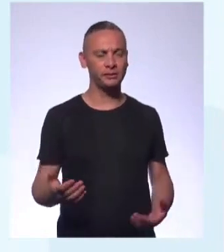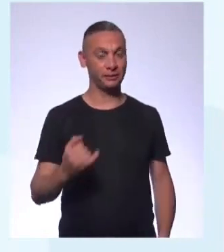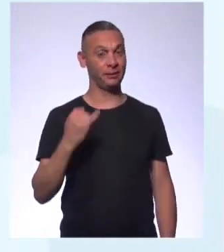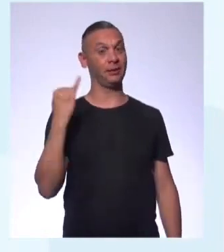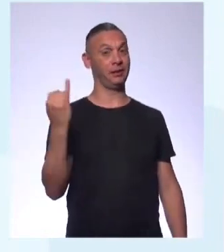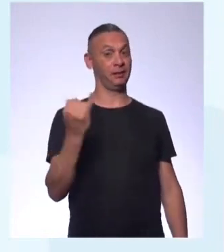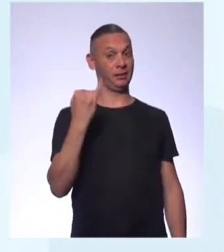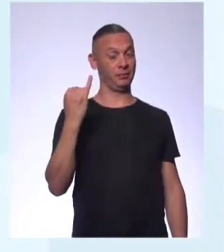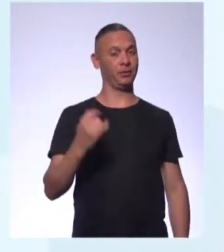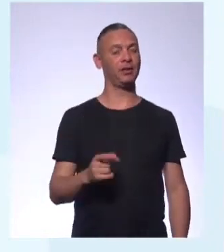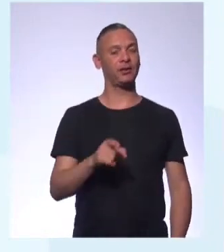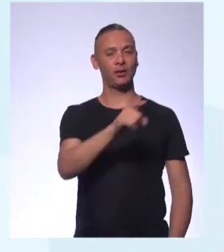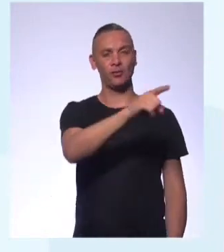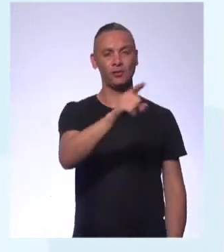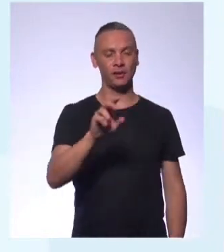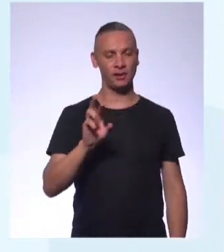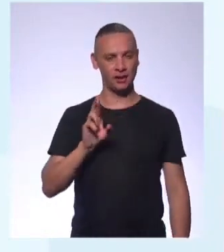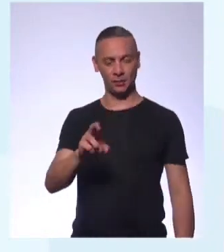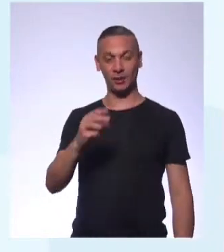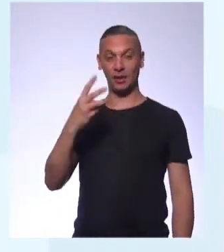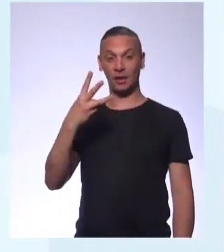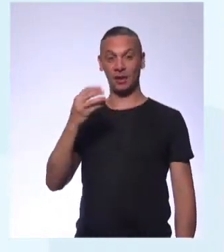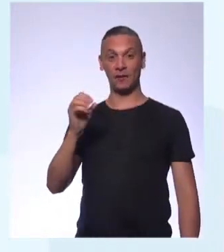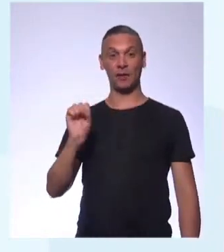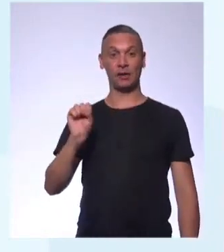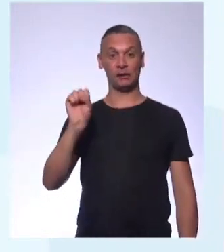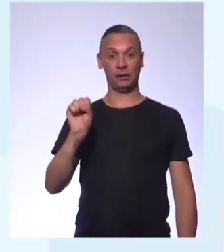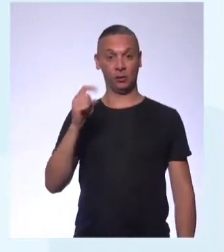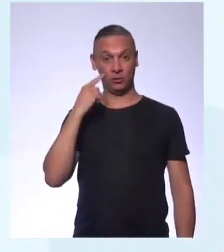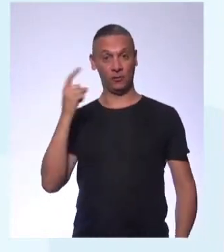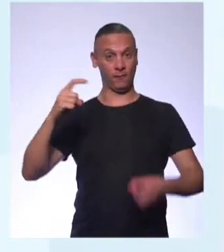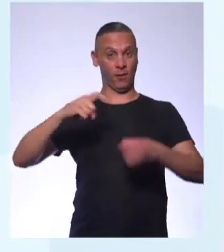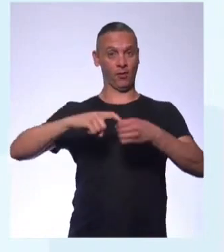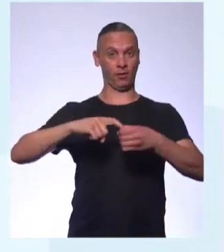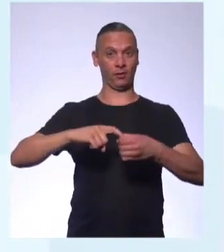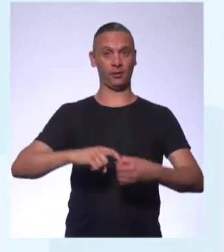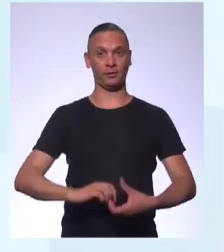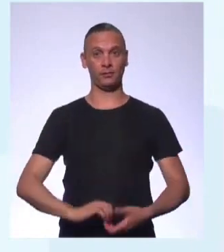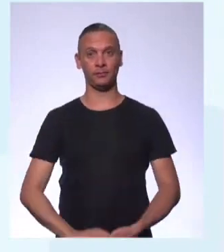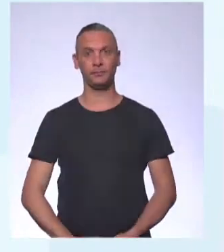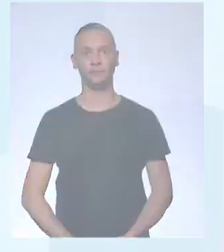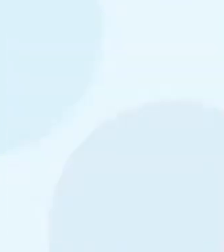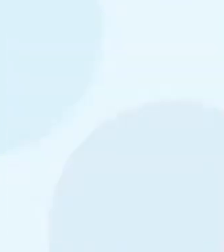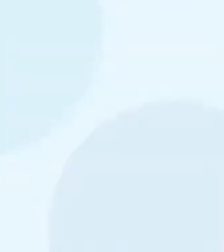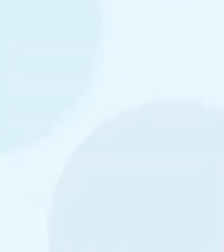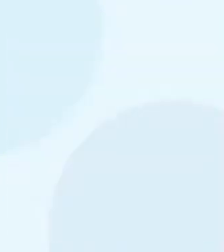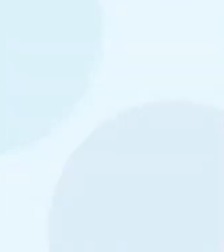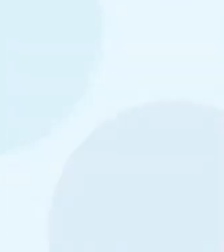essa questão eu vou dar um tempinho de 30 segundos e já voltamos.